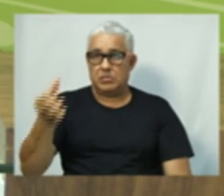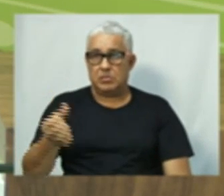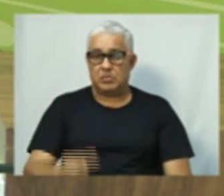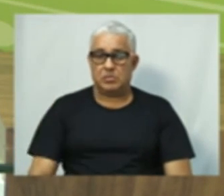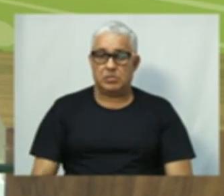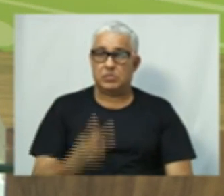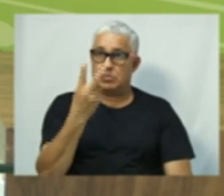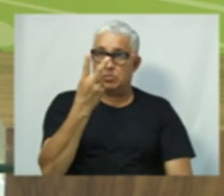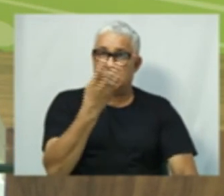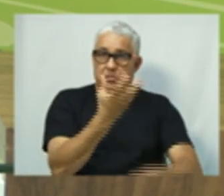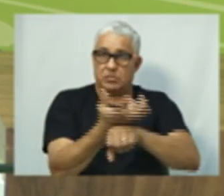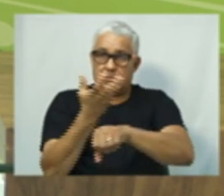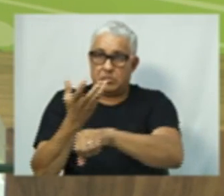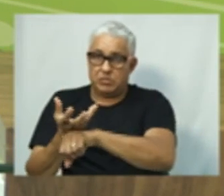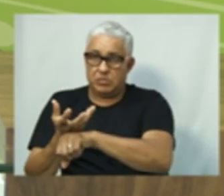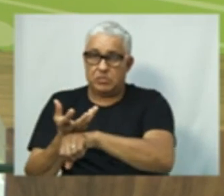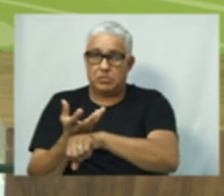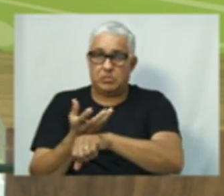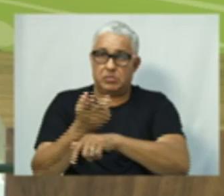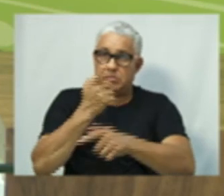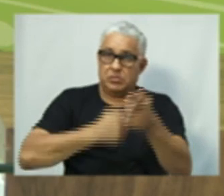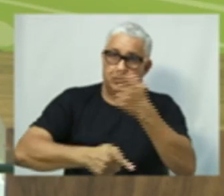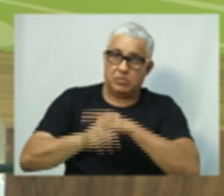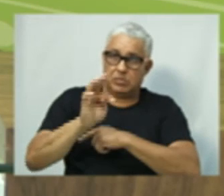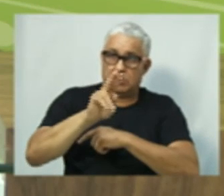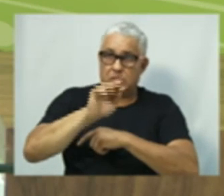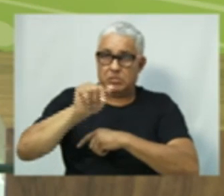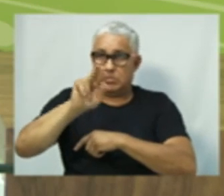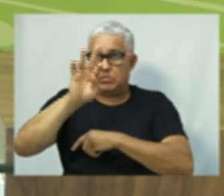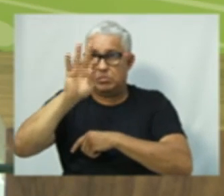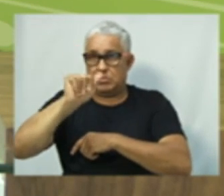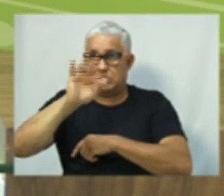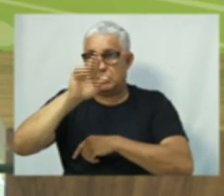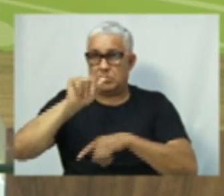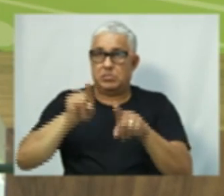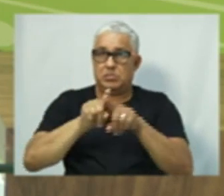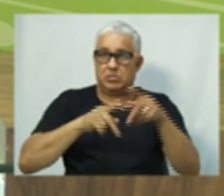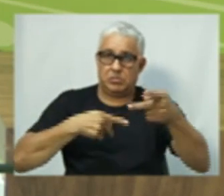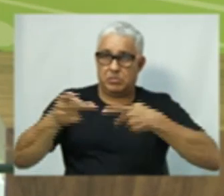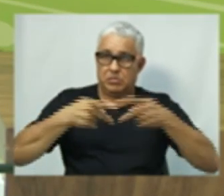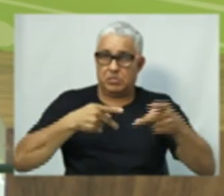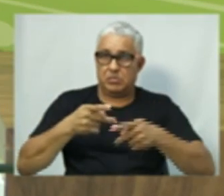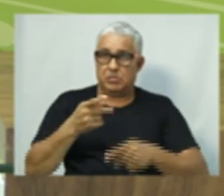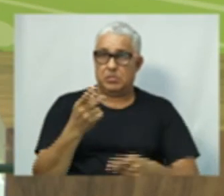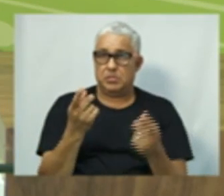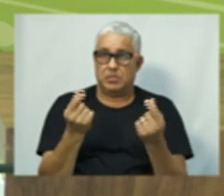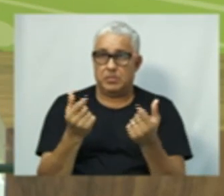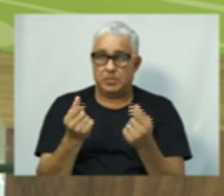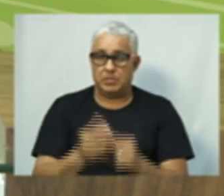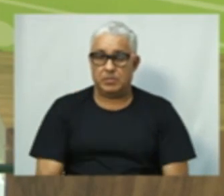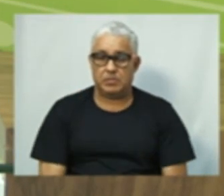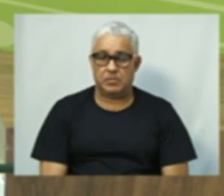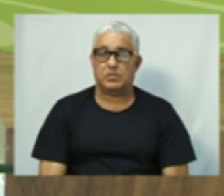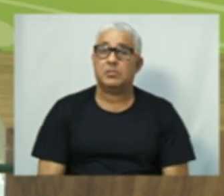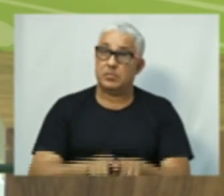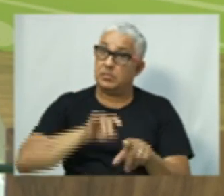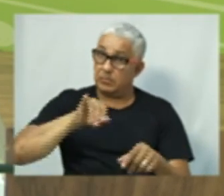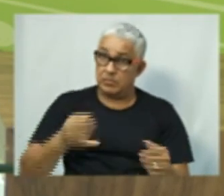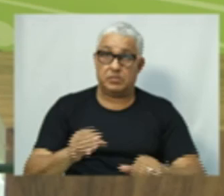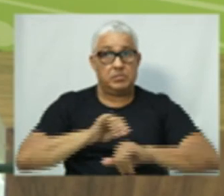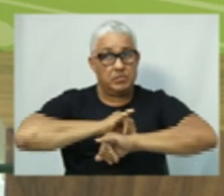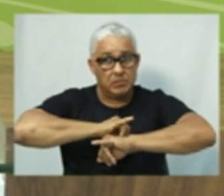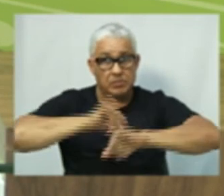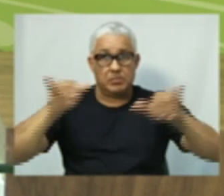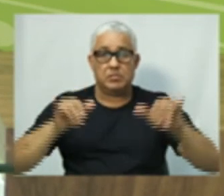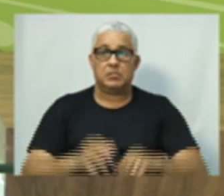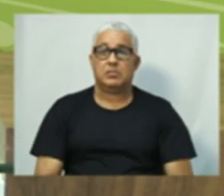duas disciplinas, tanto de gestão tributária como de planejamento financeiro. E já aproveitando aqui, professor